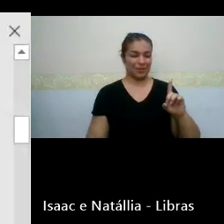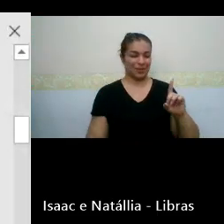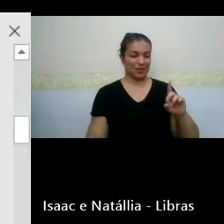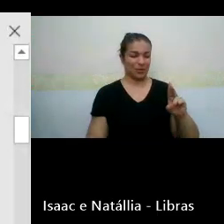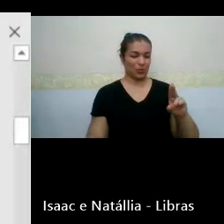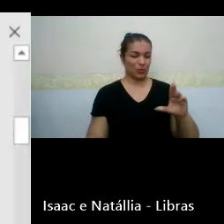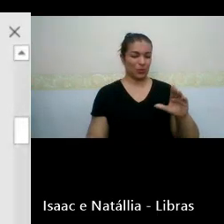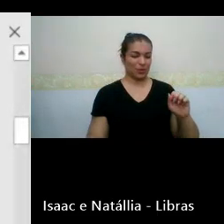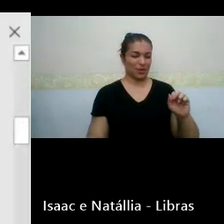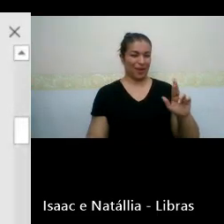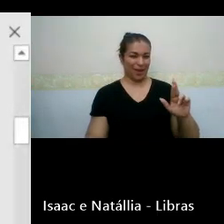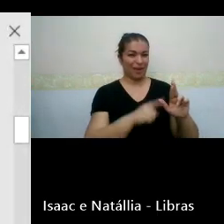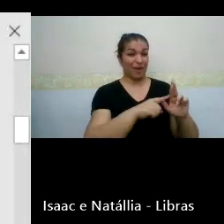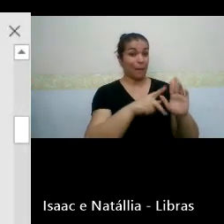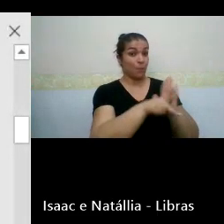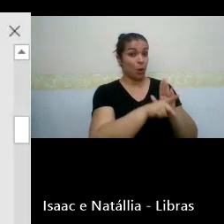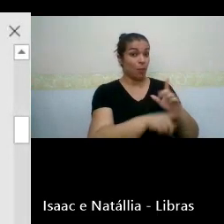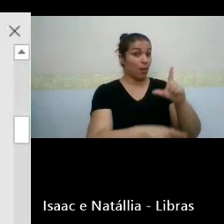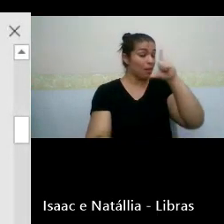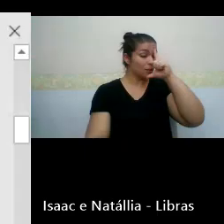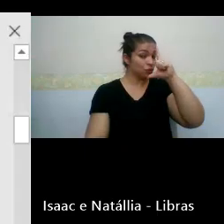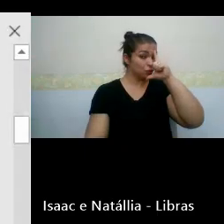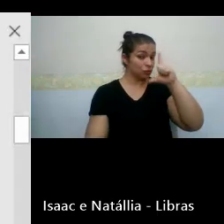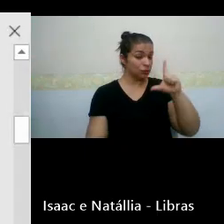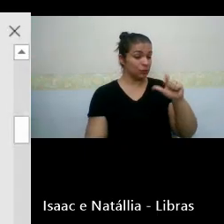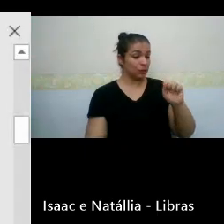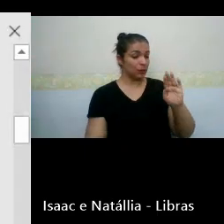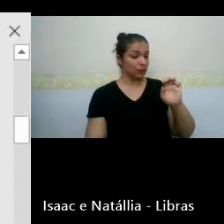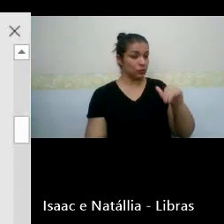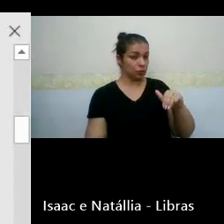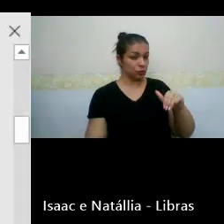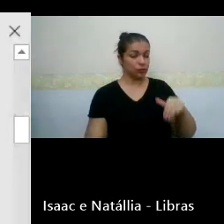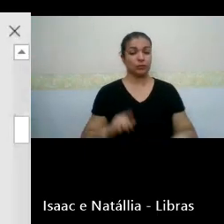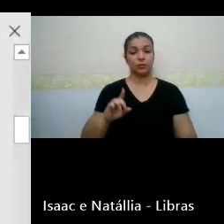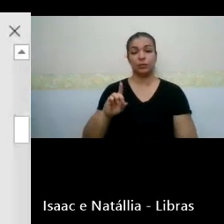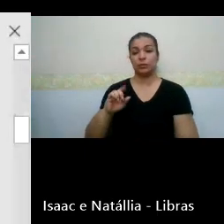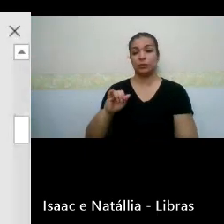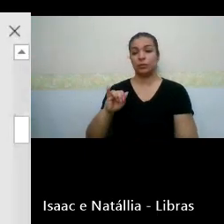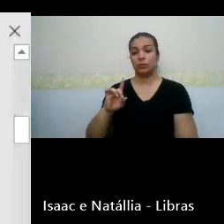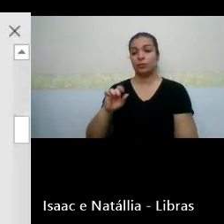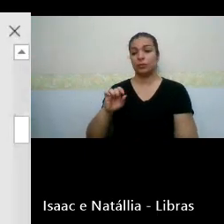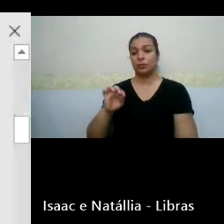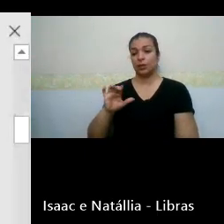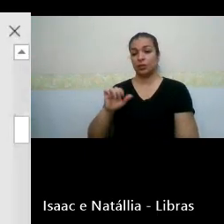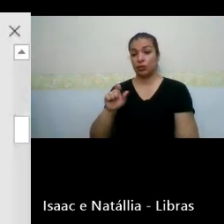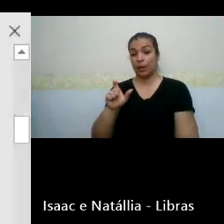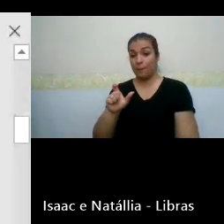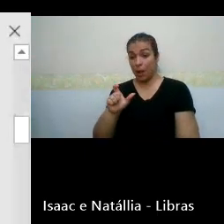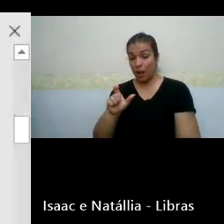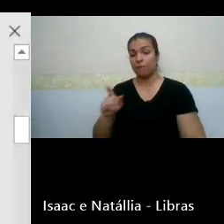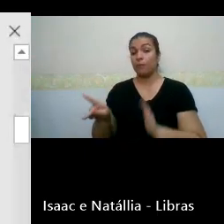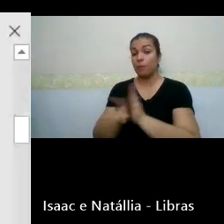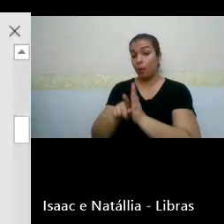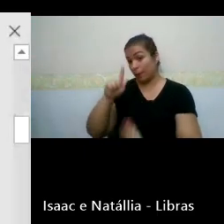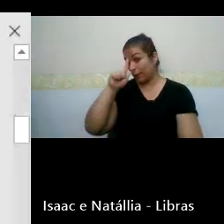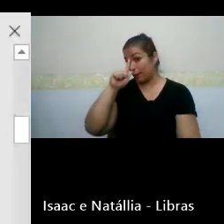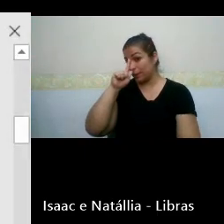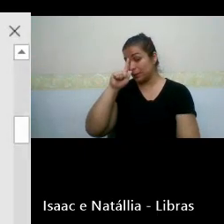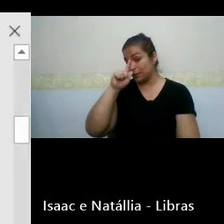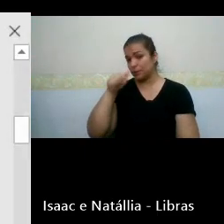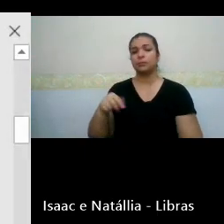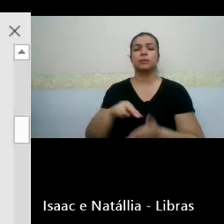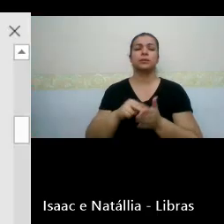é uma palavra de origem latina. E didática é uma palavra de origem grega. E o significado dela é